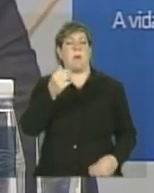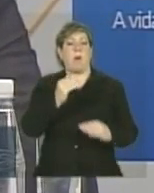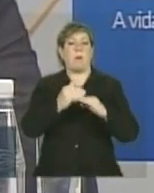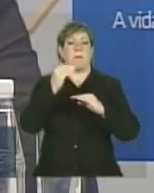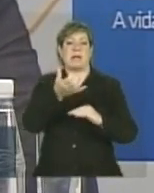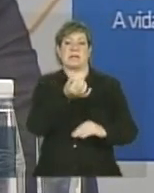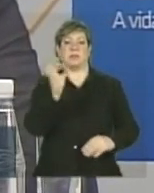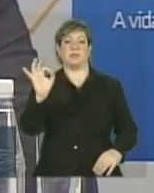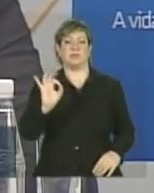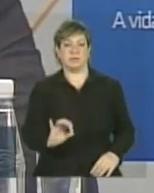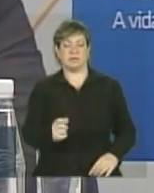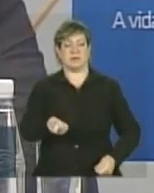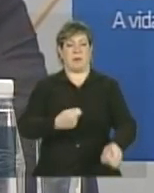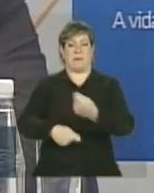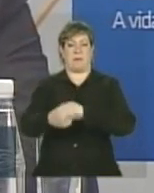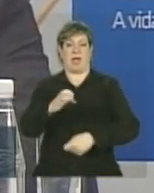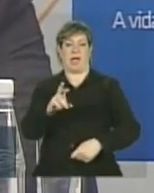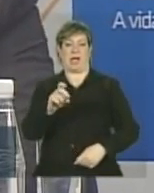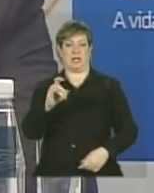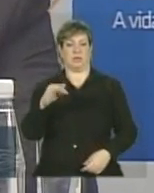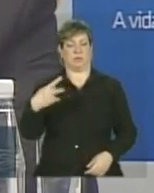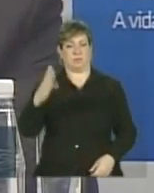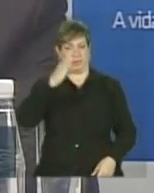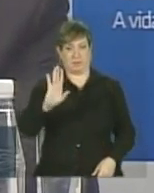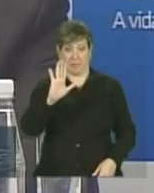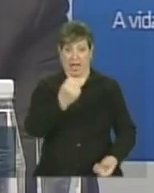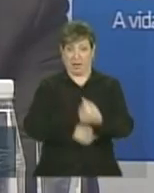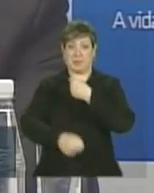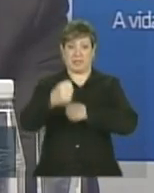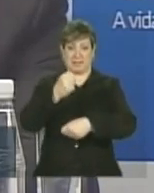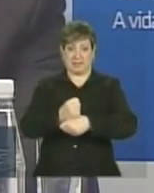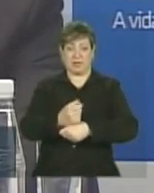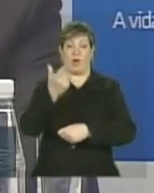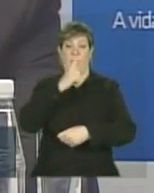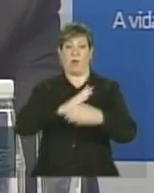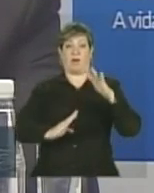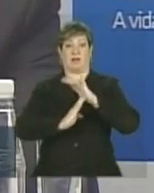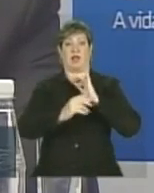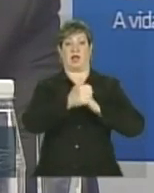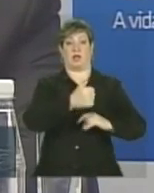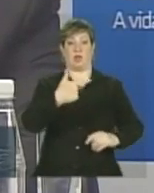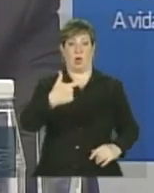mercado de crédito do Brasil. O ano passado, a Caixa chegou a